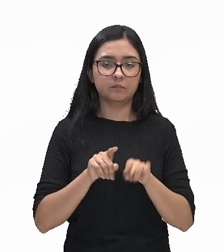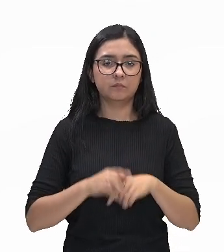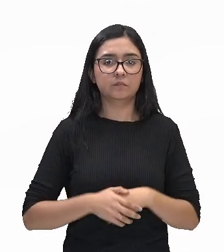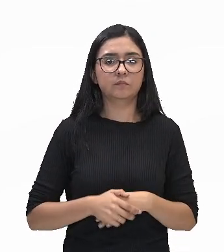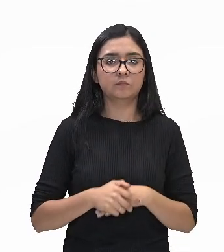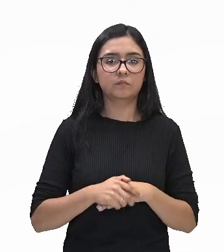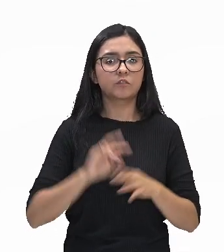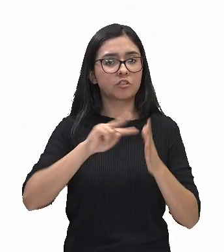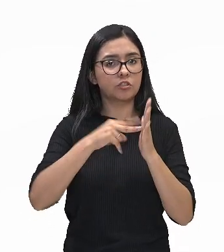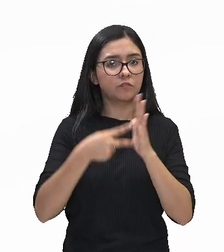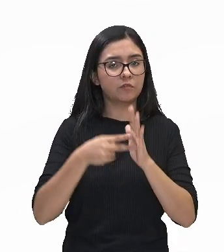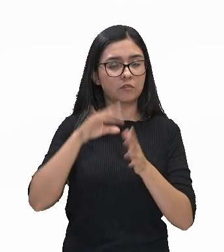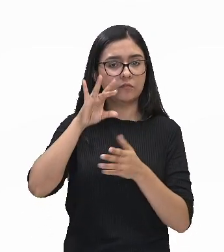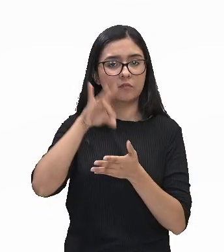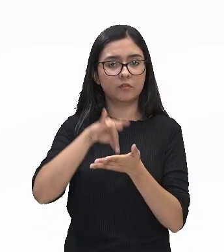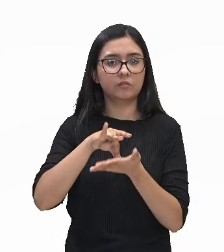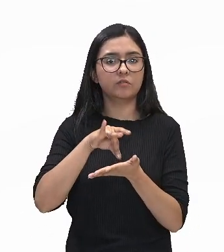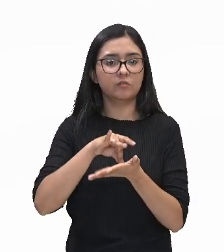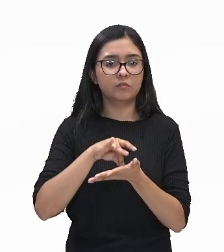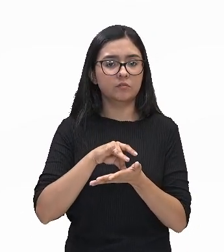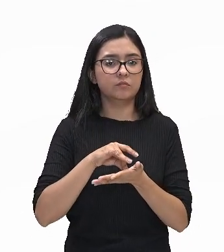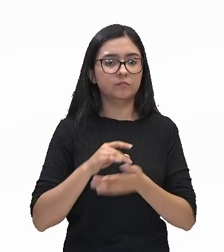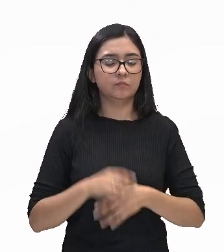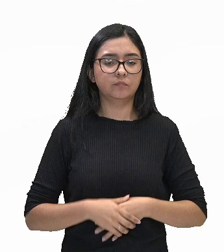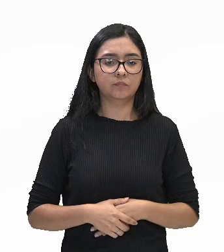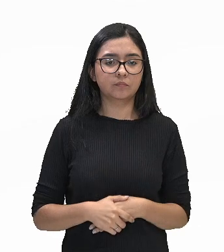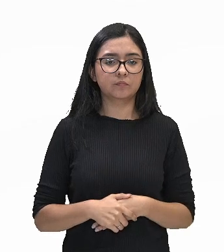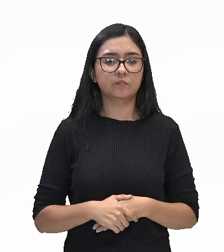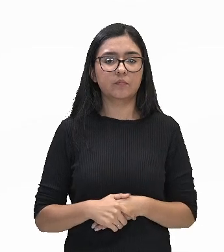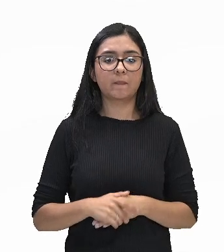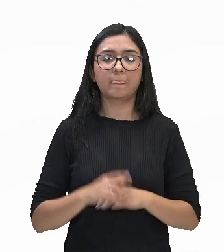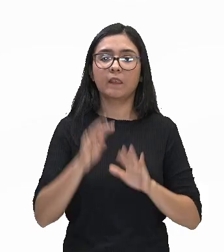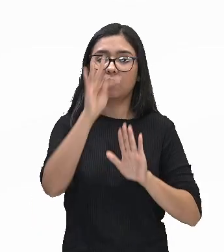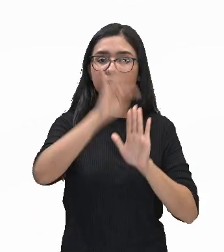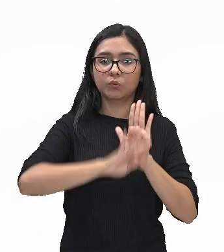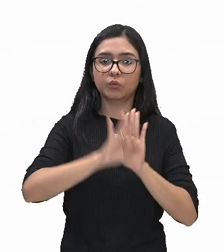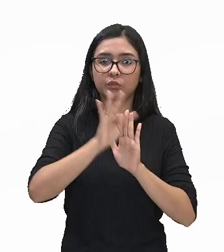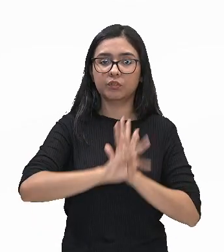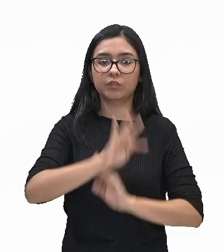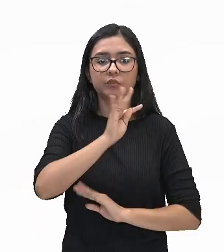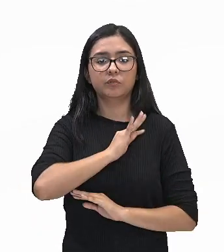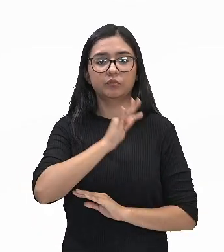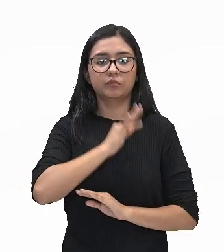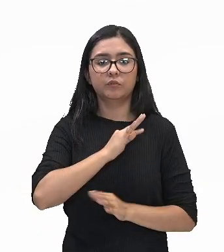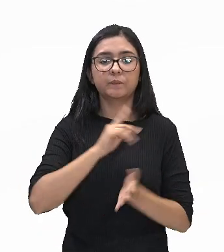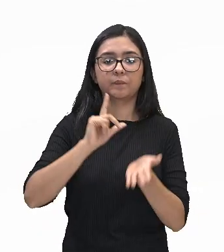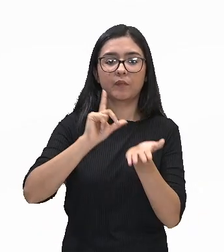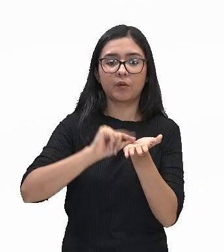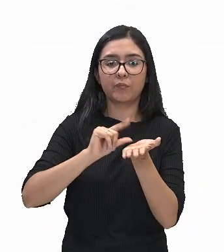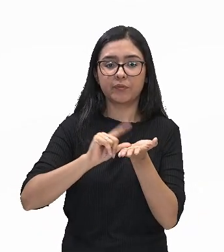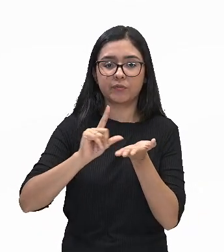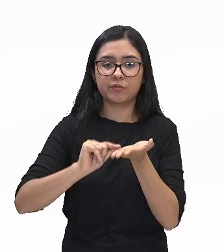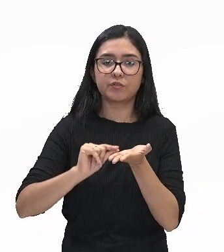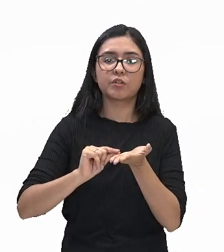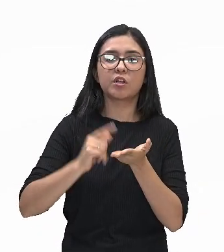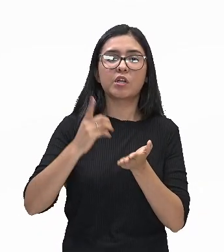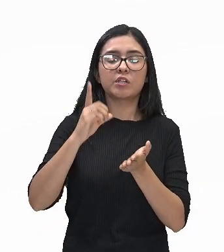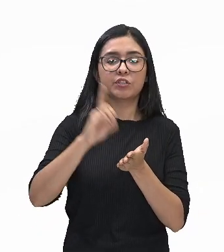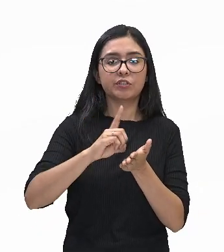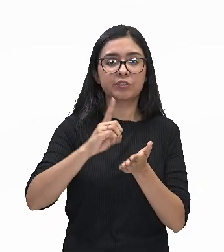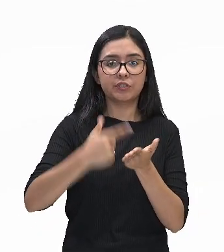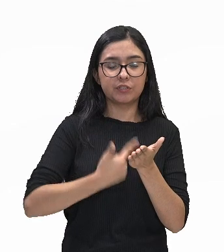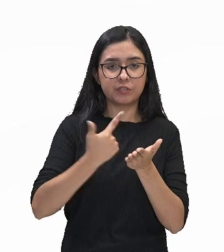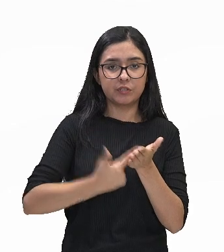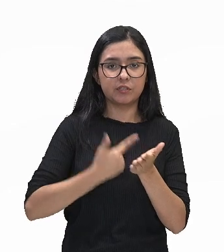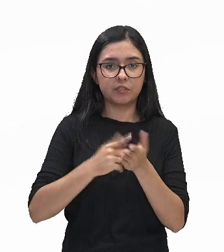real, não vai ter esse problema. Nos textos técnicos, nos artigos científicos, nos